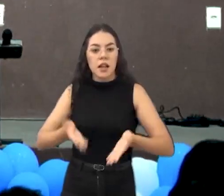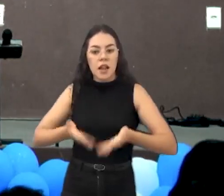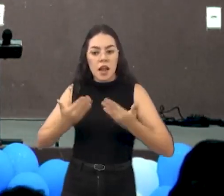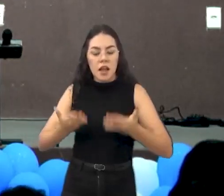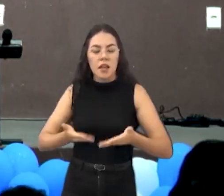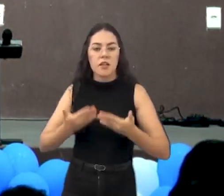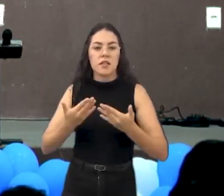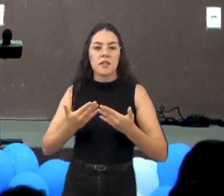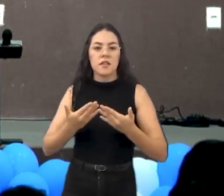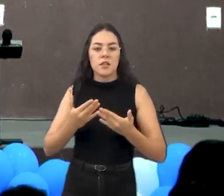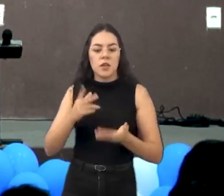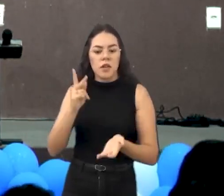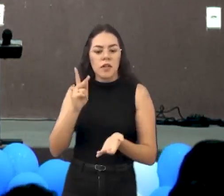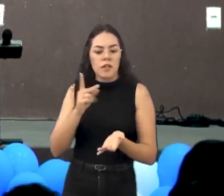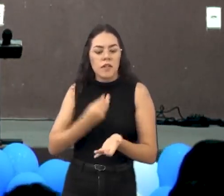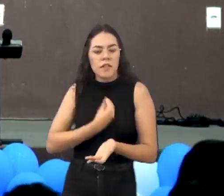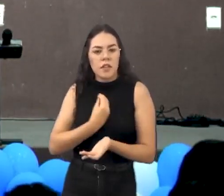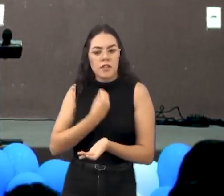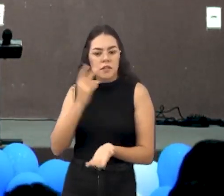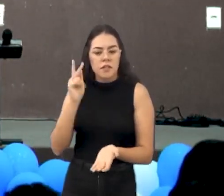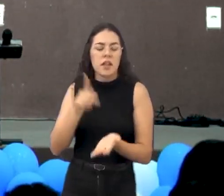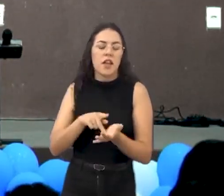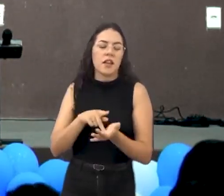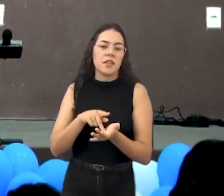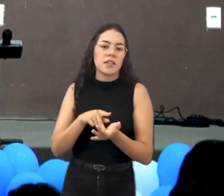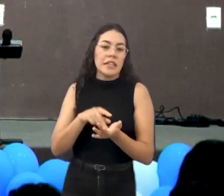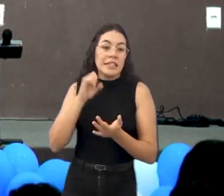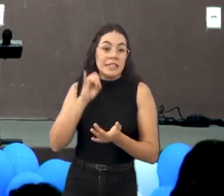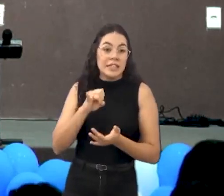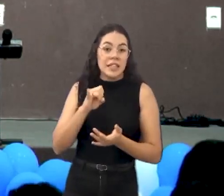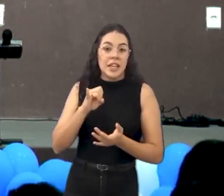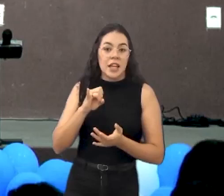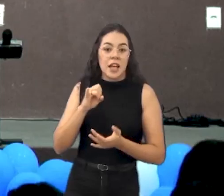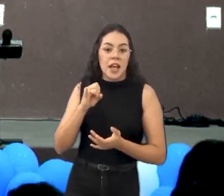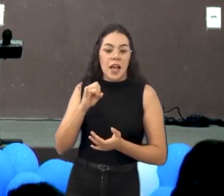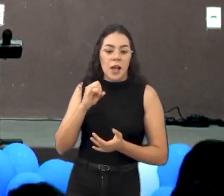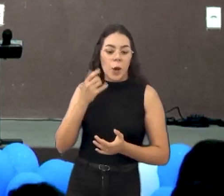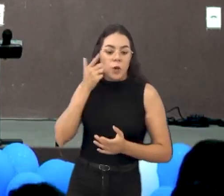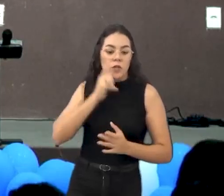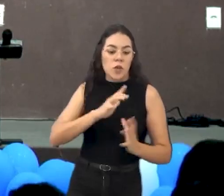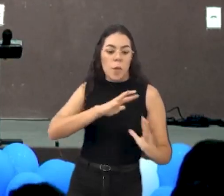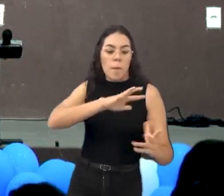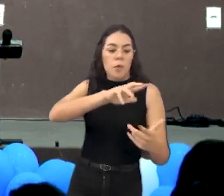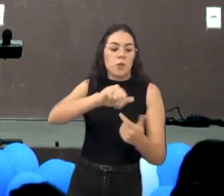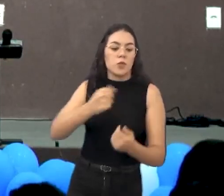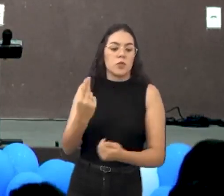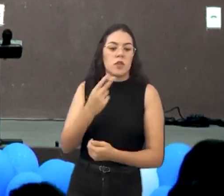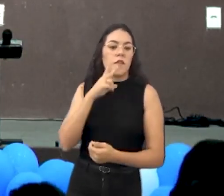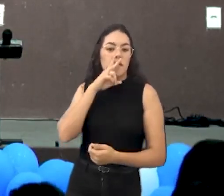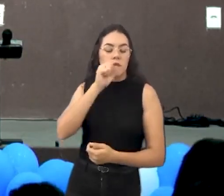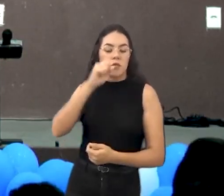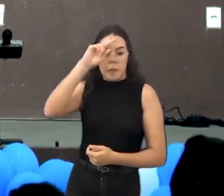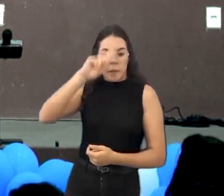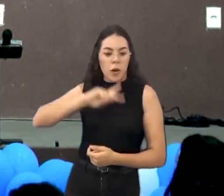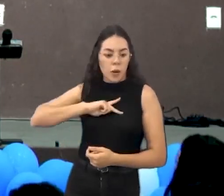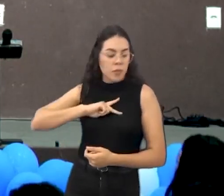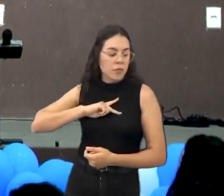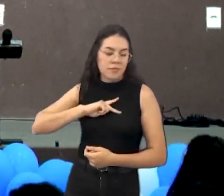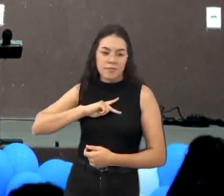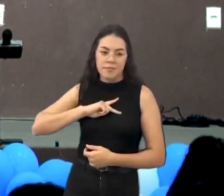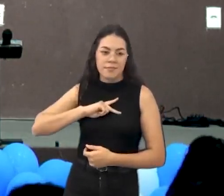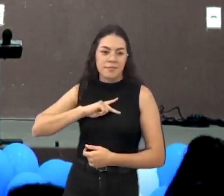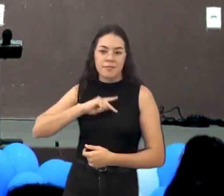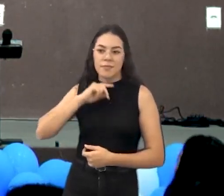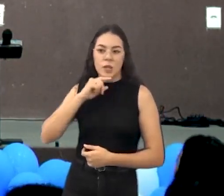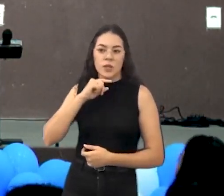pessoa que vive a vida real, não fica porque a gente não vai conquistar o universo pela força da nossa mão, pelo nosso